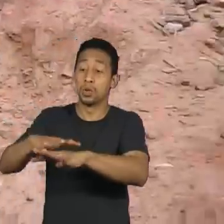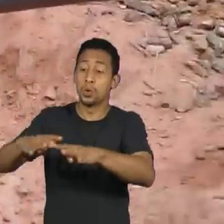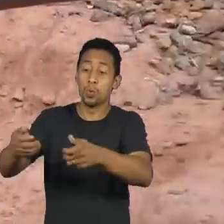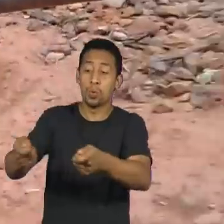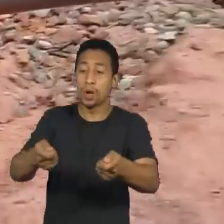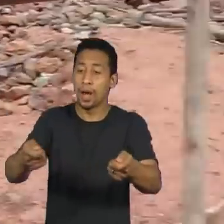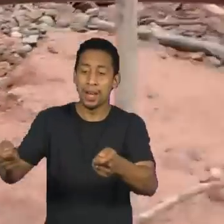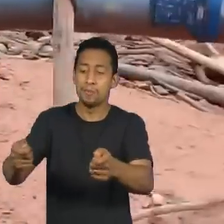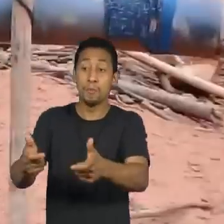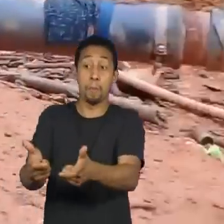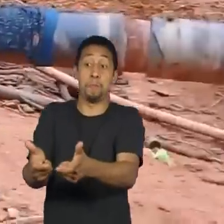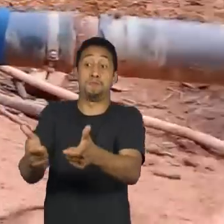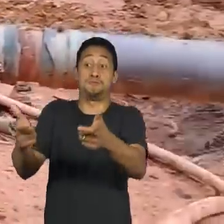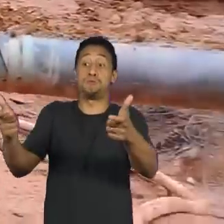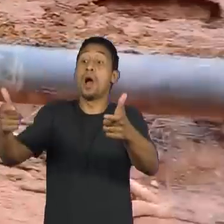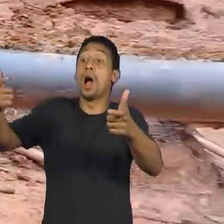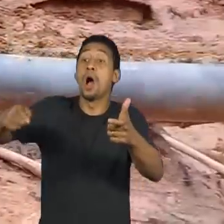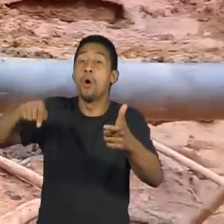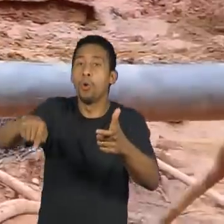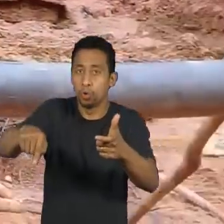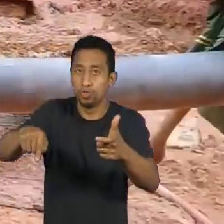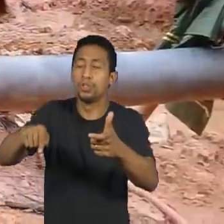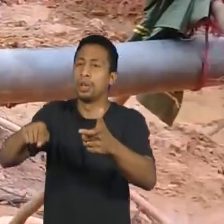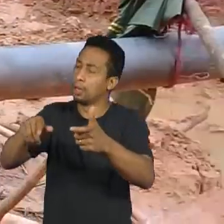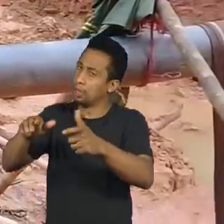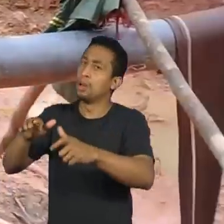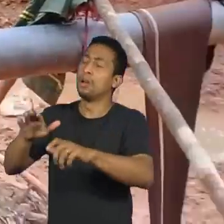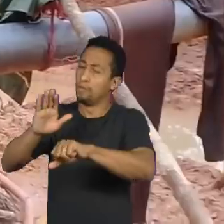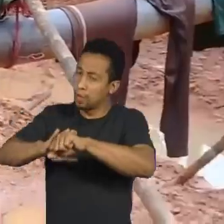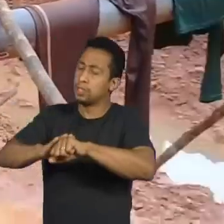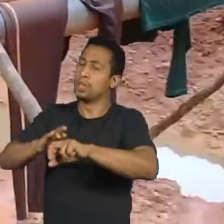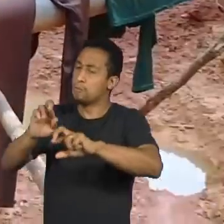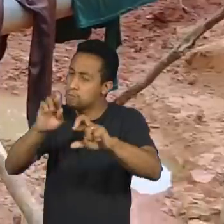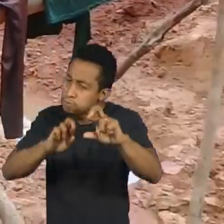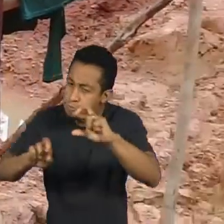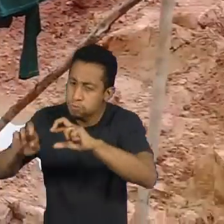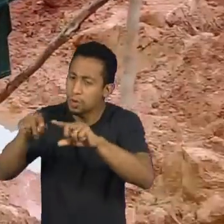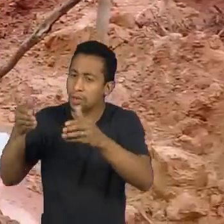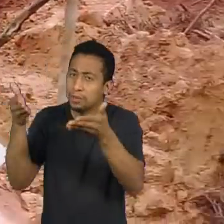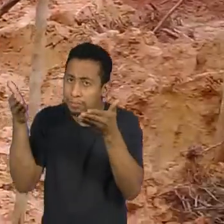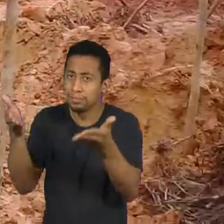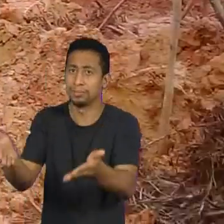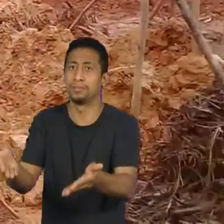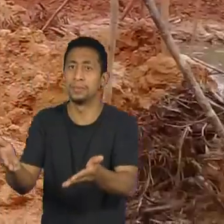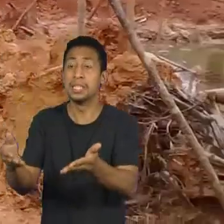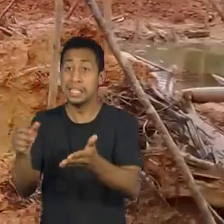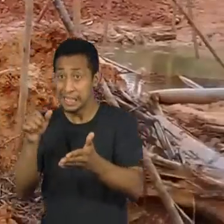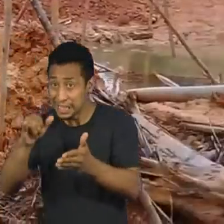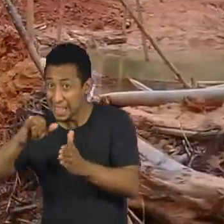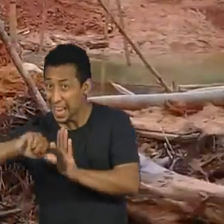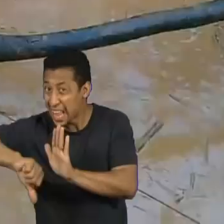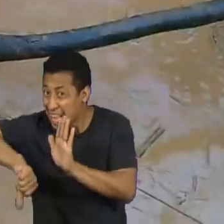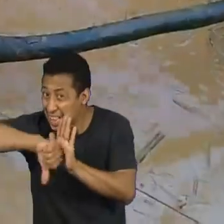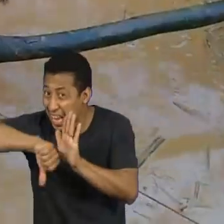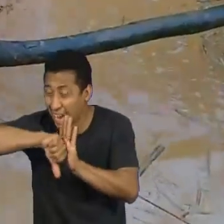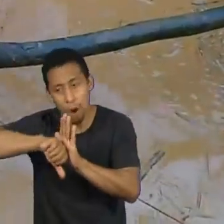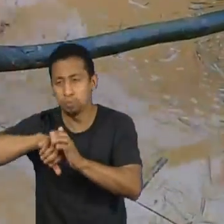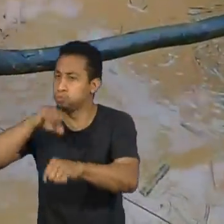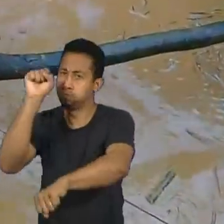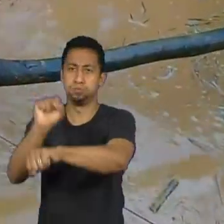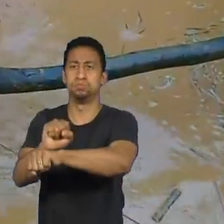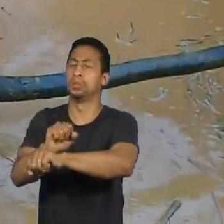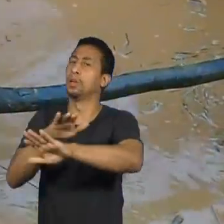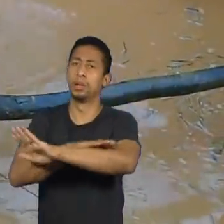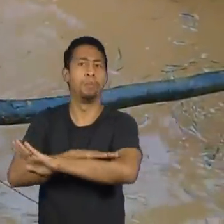a partir daí fiscalizar essa atividade, se ela for realmente legal, ela precisa ser parada,